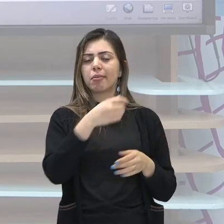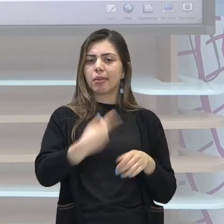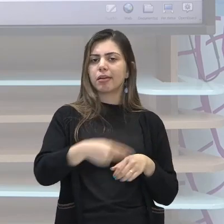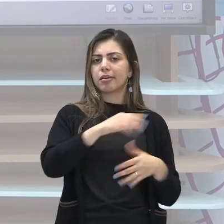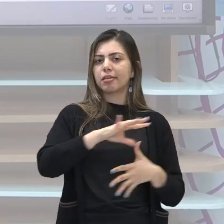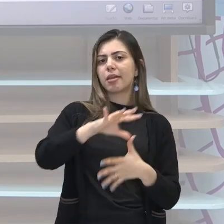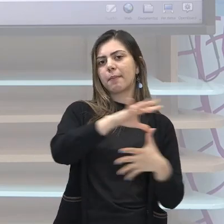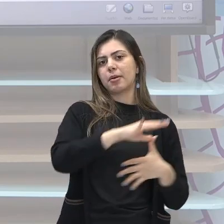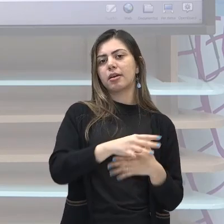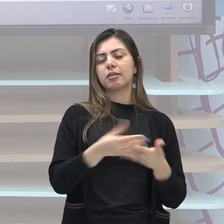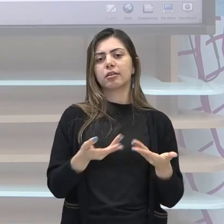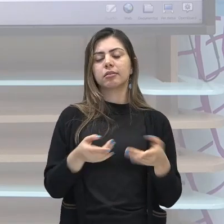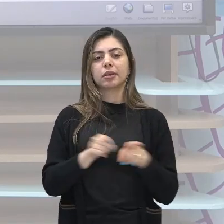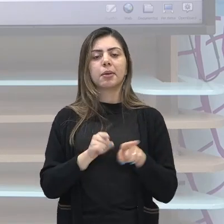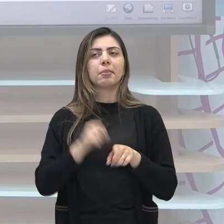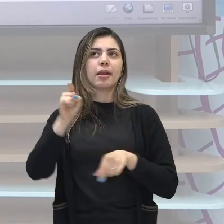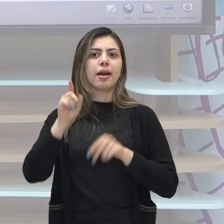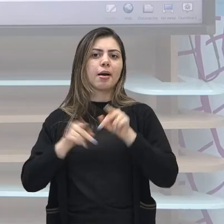América, os povos